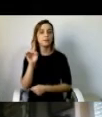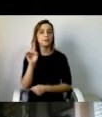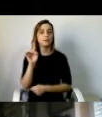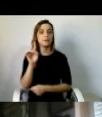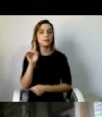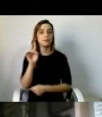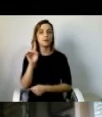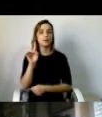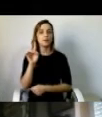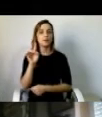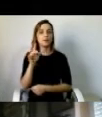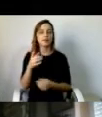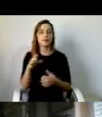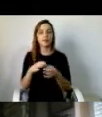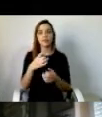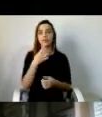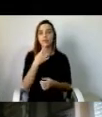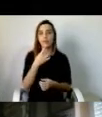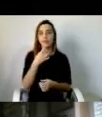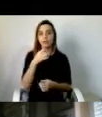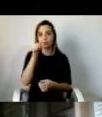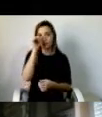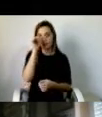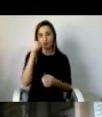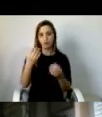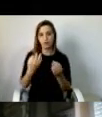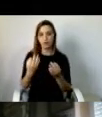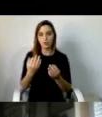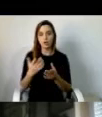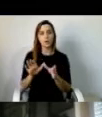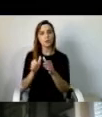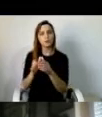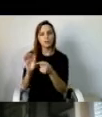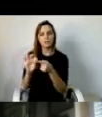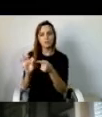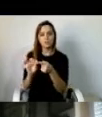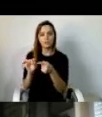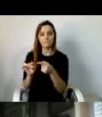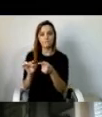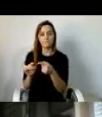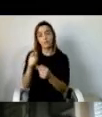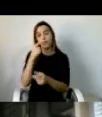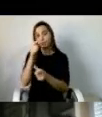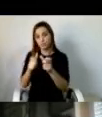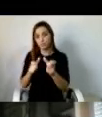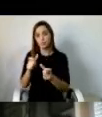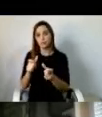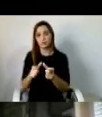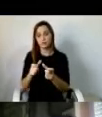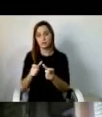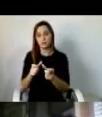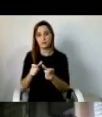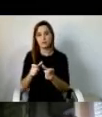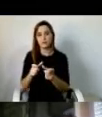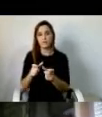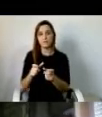do inquérito que foi realizado com um grupo específico de pessoas, na medida em que,